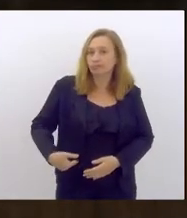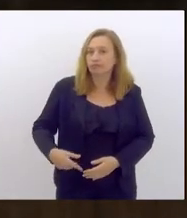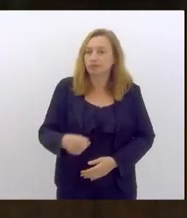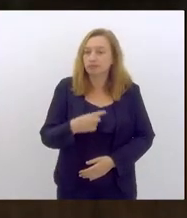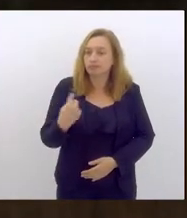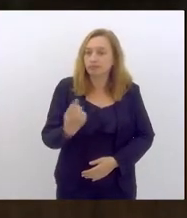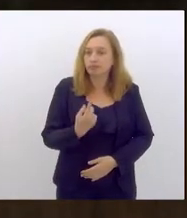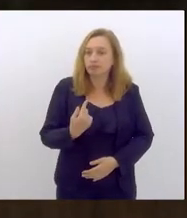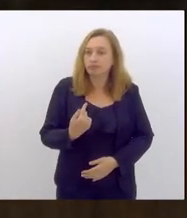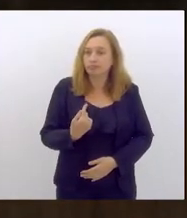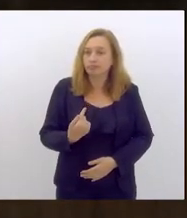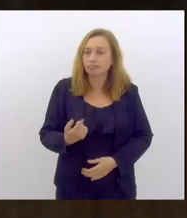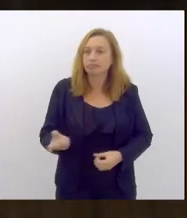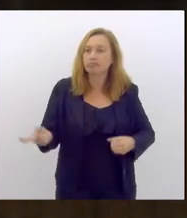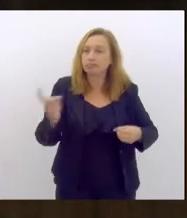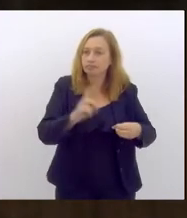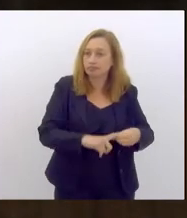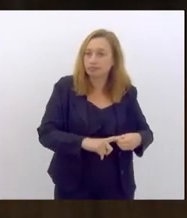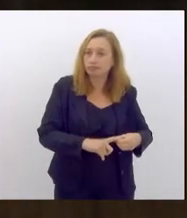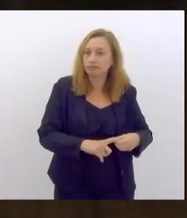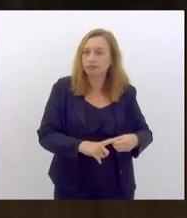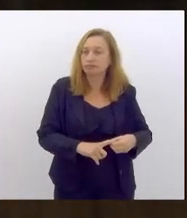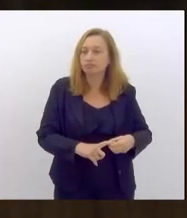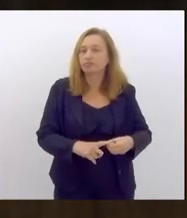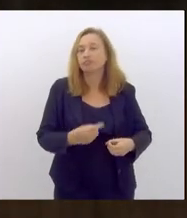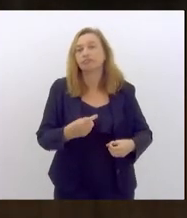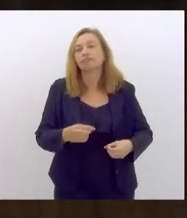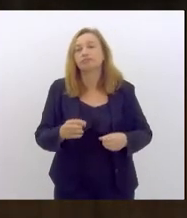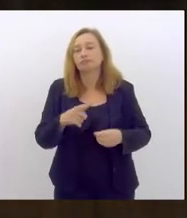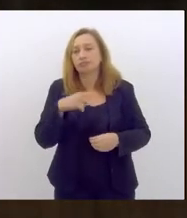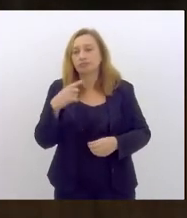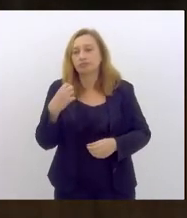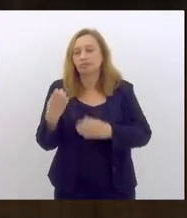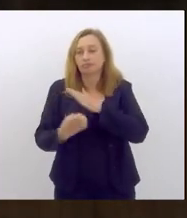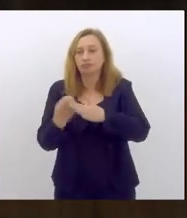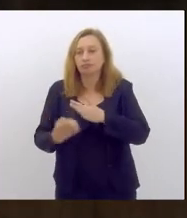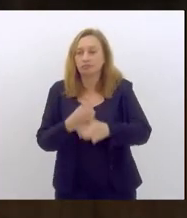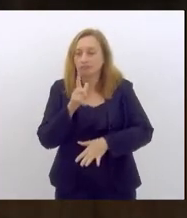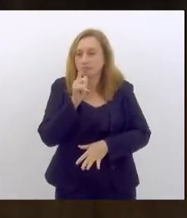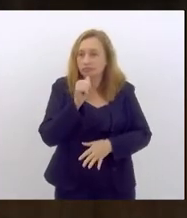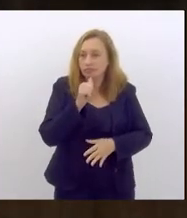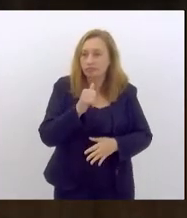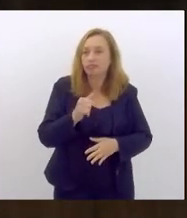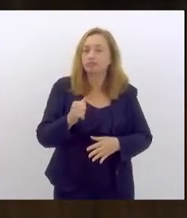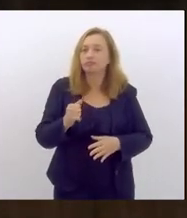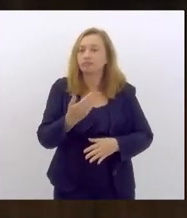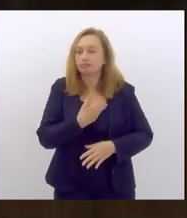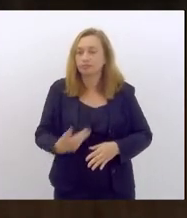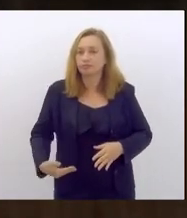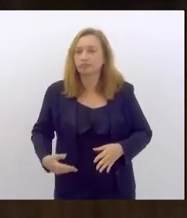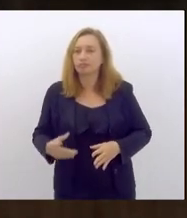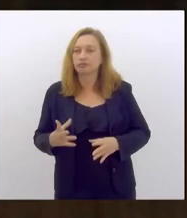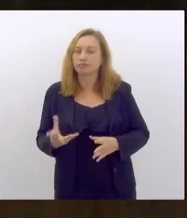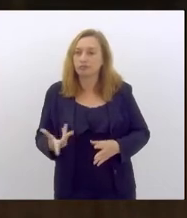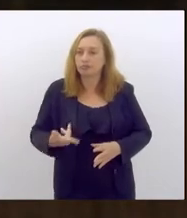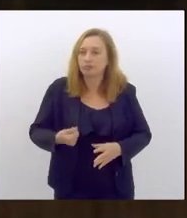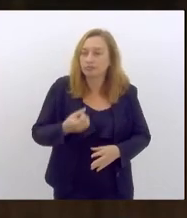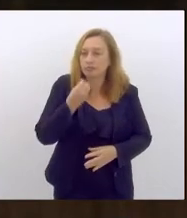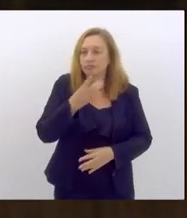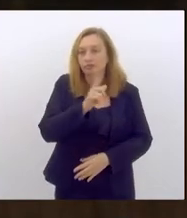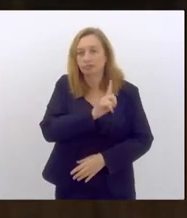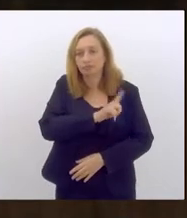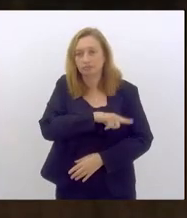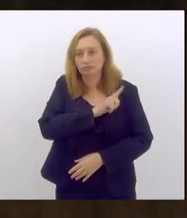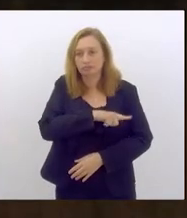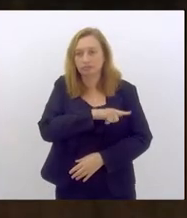vamos trazer de volta a SEDAE pública de qualidade, com uma boa gestão, para devolver a água